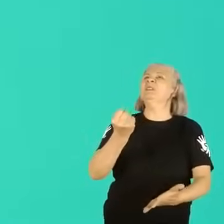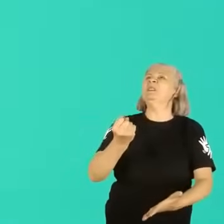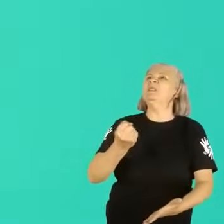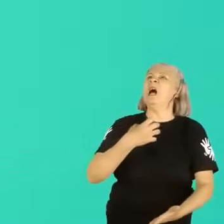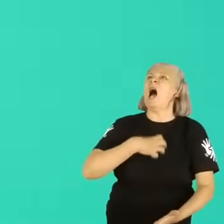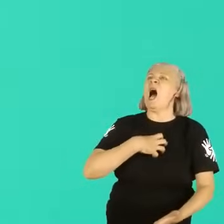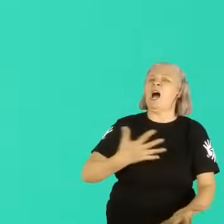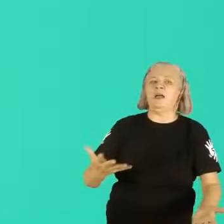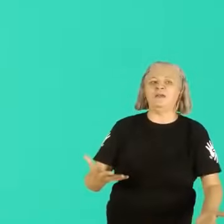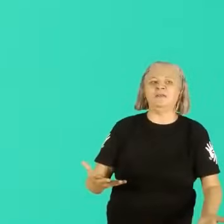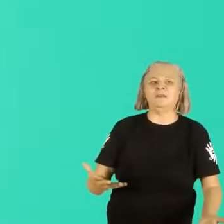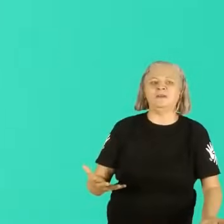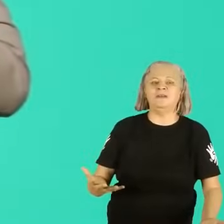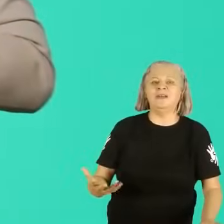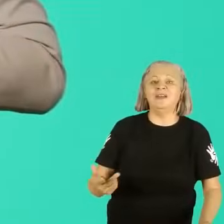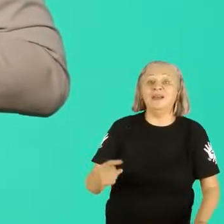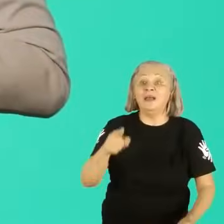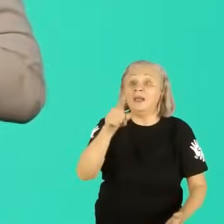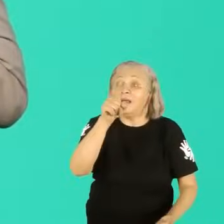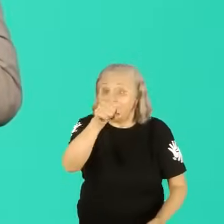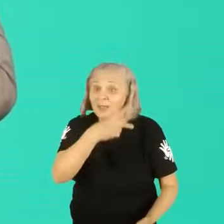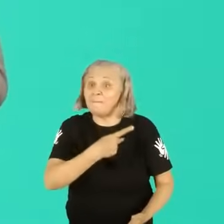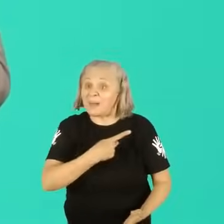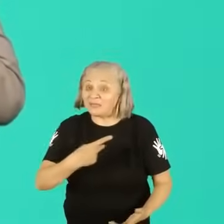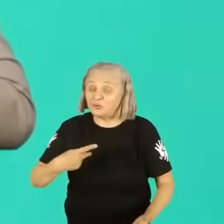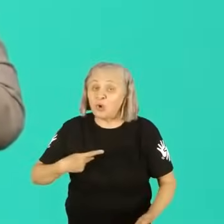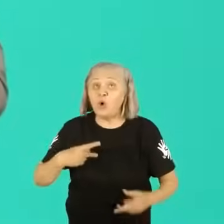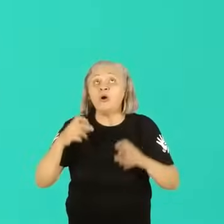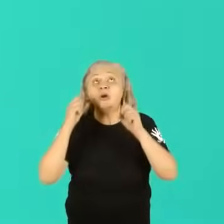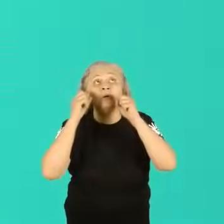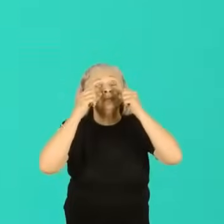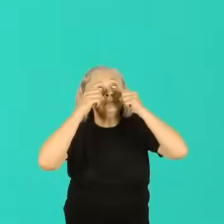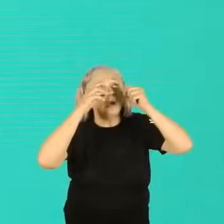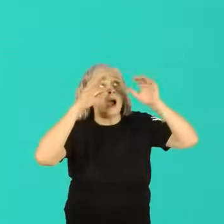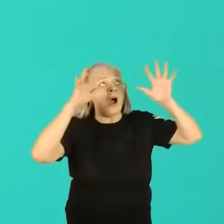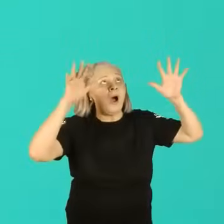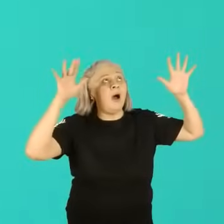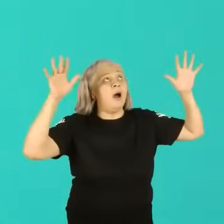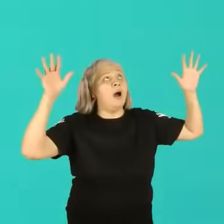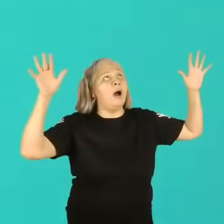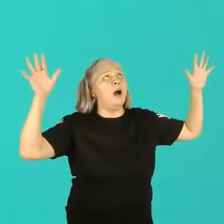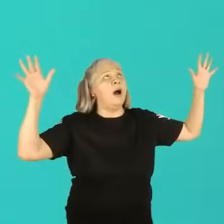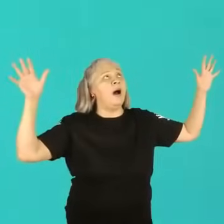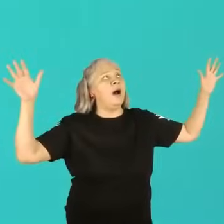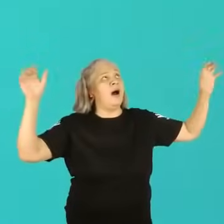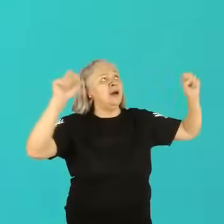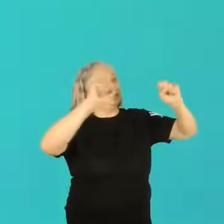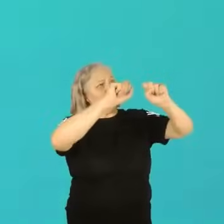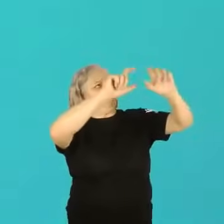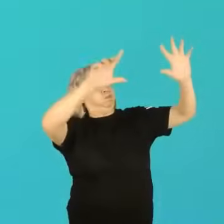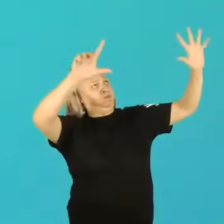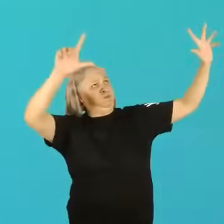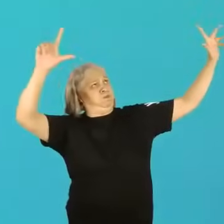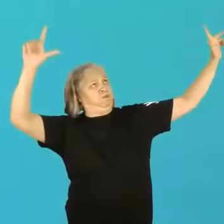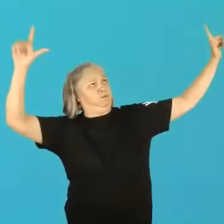eu vi um projeto, que era o projeto original de um outro espaço. Não era isso? Onde?